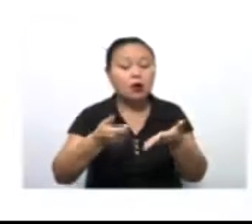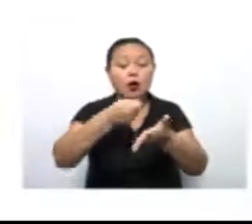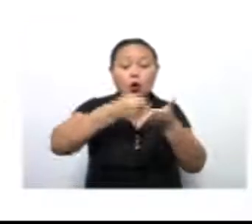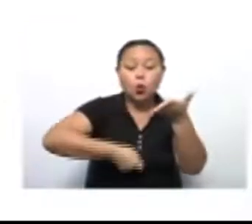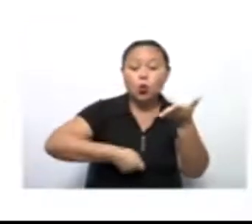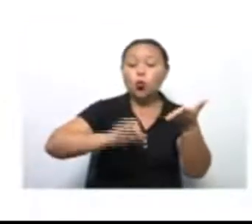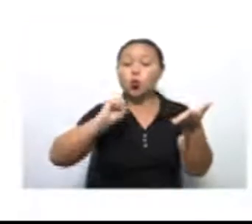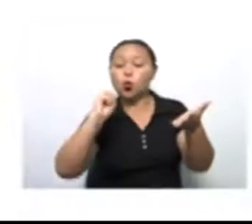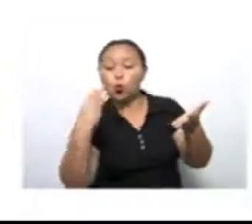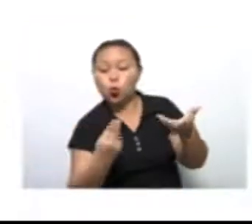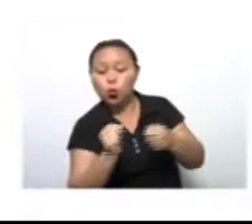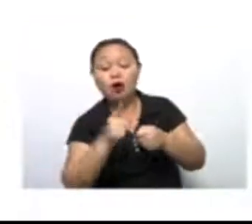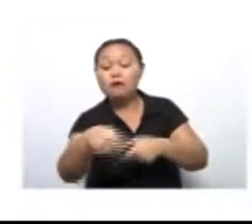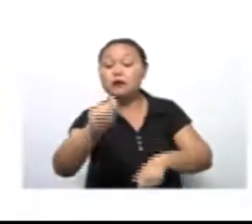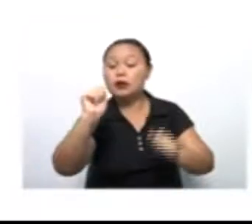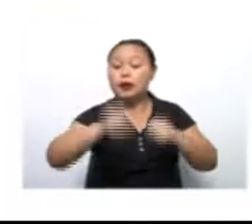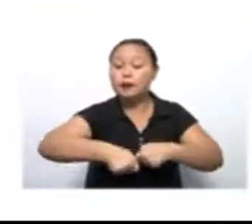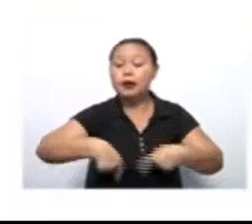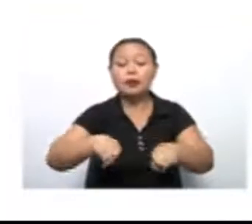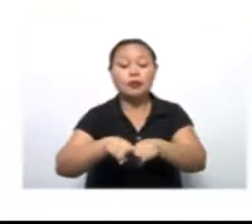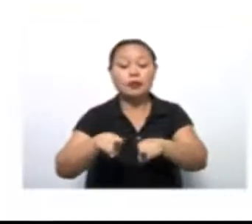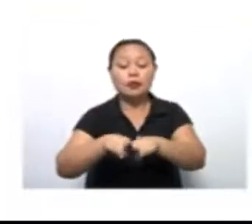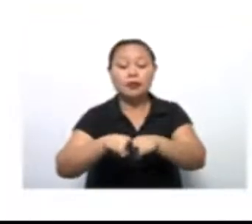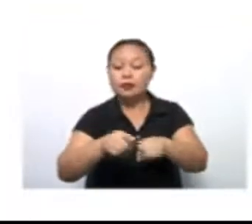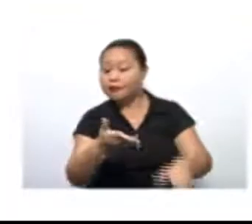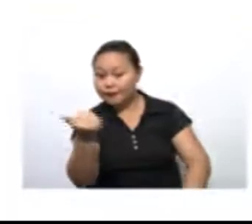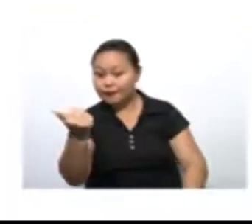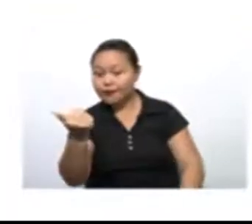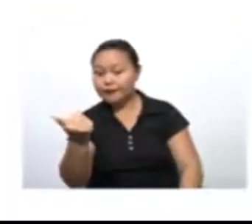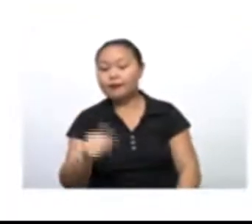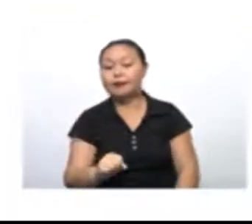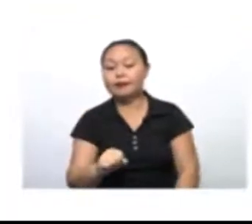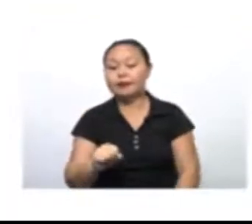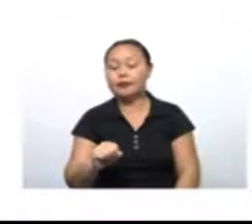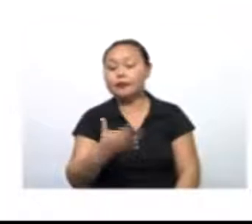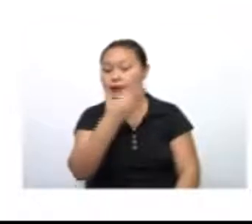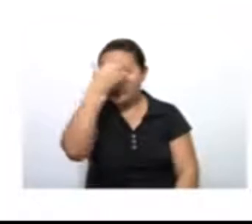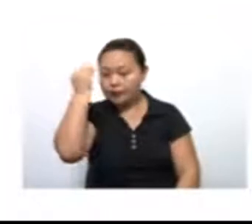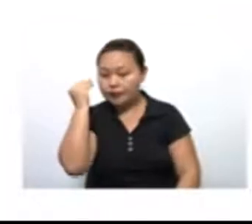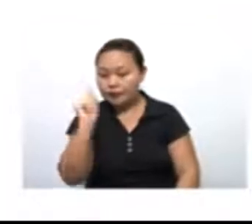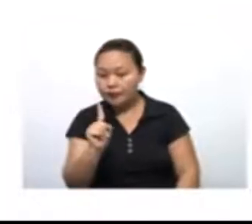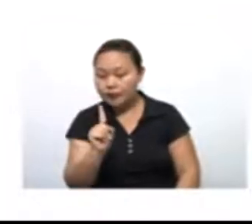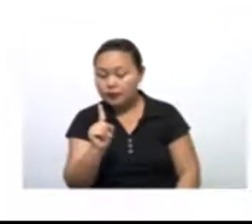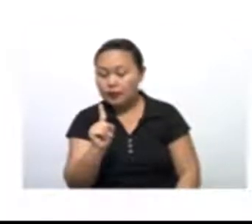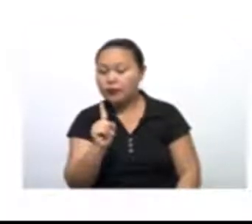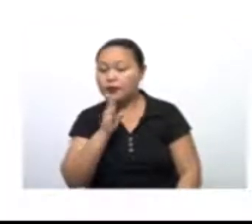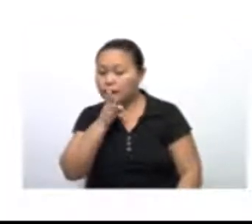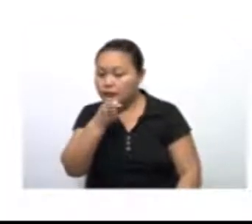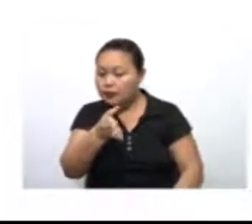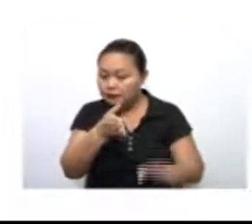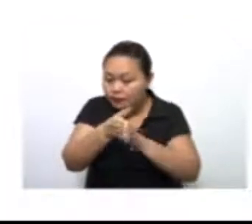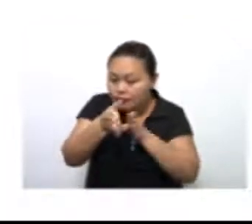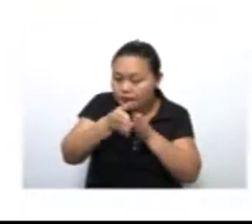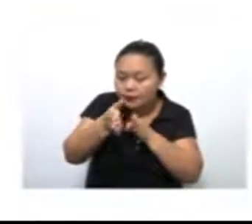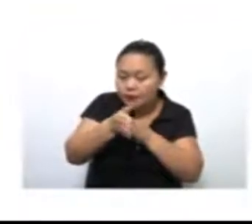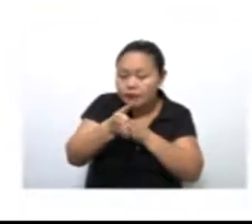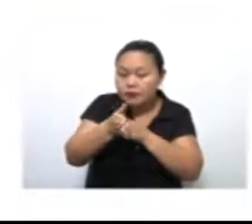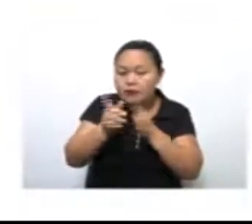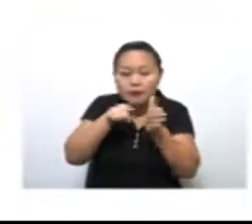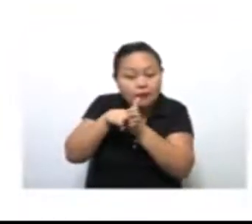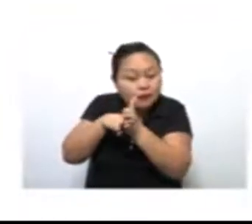exemplo, ela fez uma afirmação nessa introdução, argumentou, em seguida ela usou muitos conectivos, como